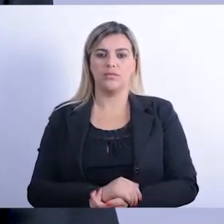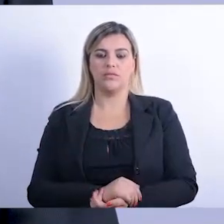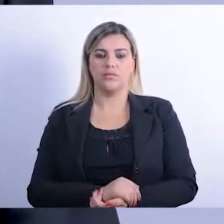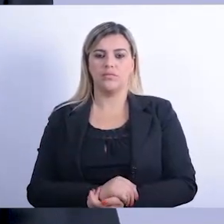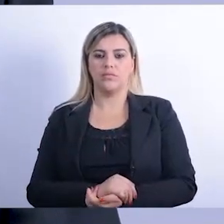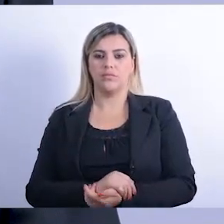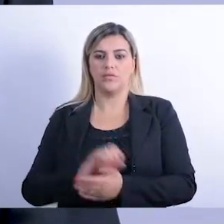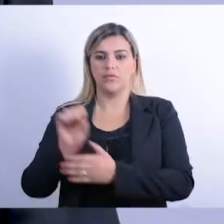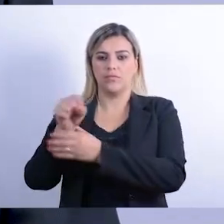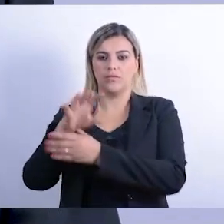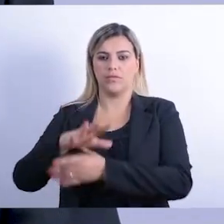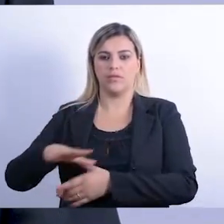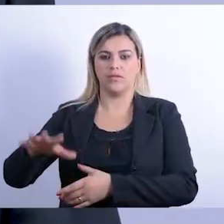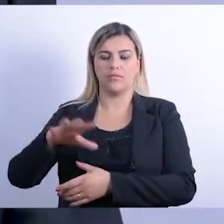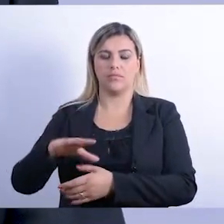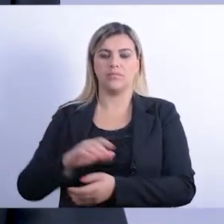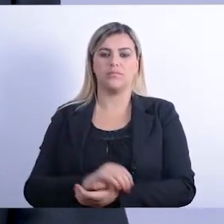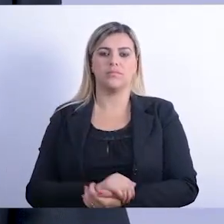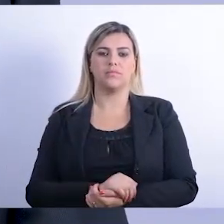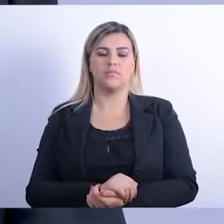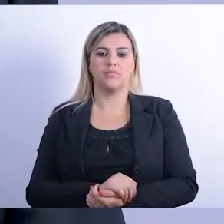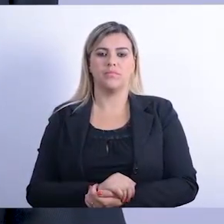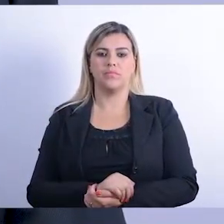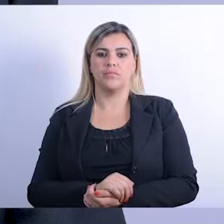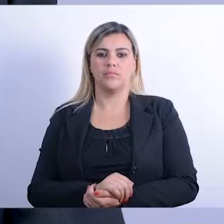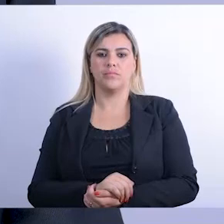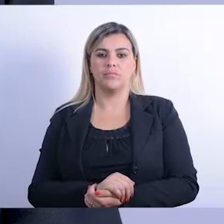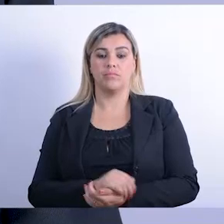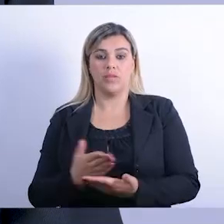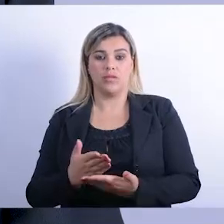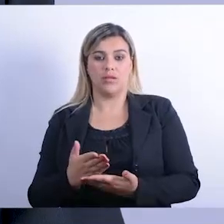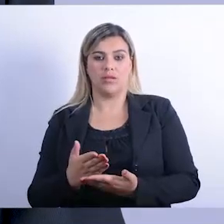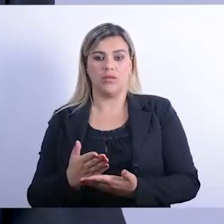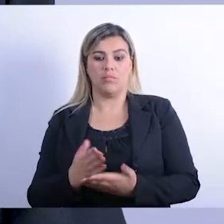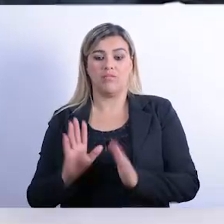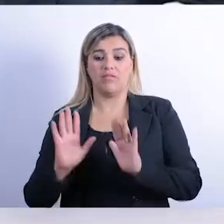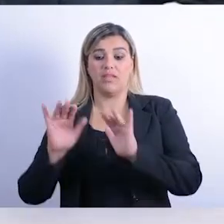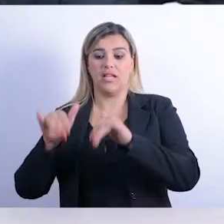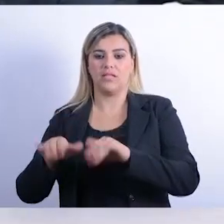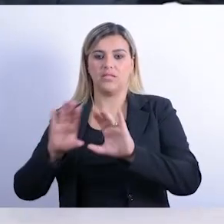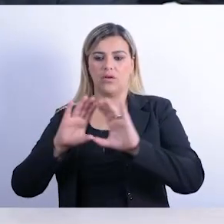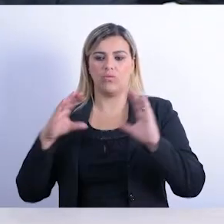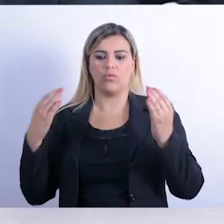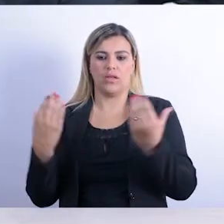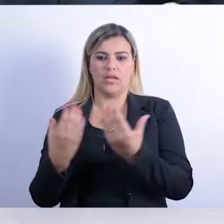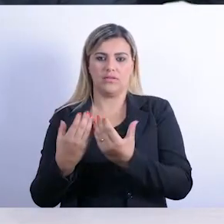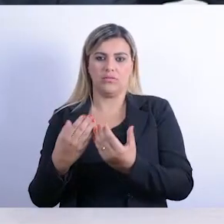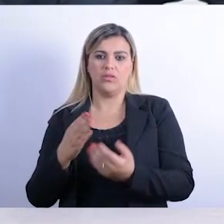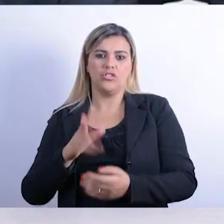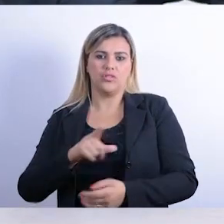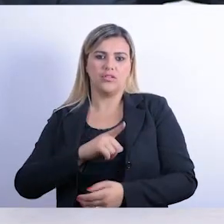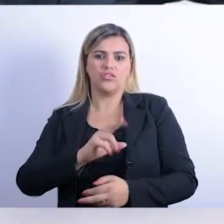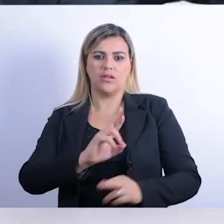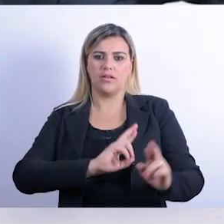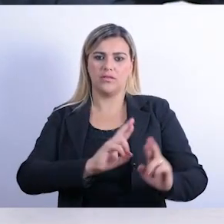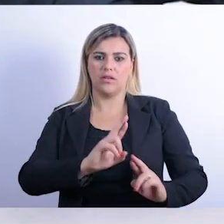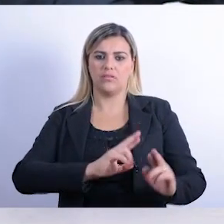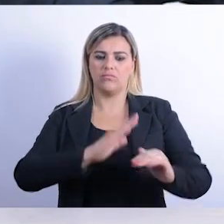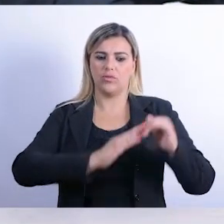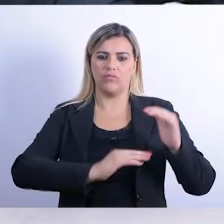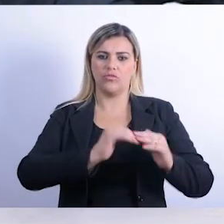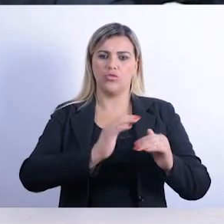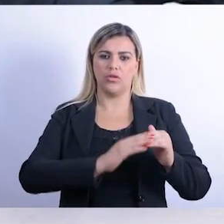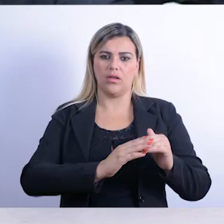dentro da área de fisioterapia. E para encerrar o congresso, como eu tinha essa